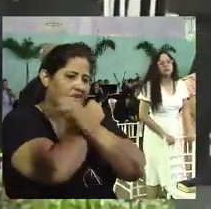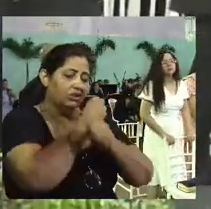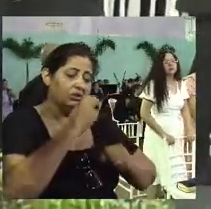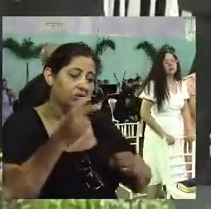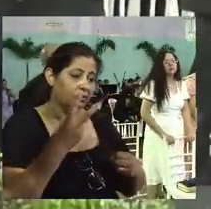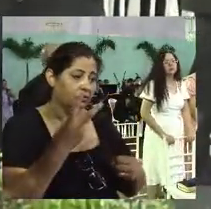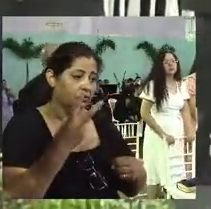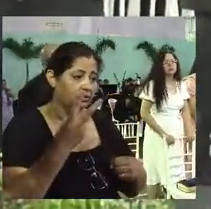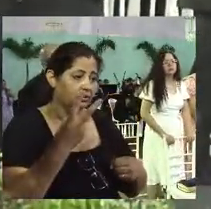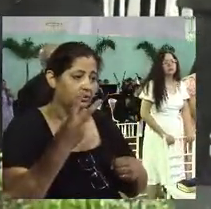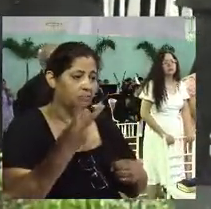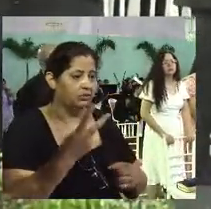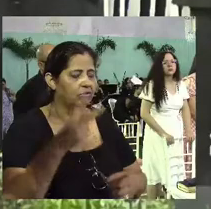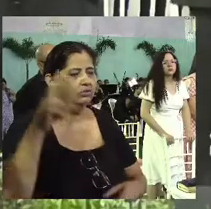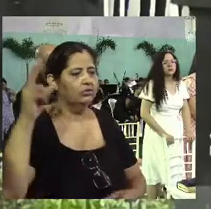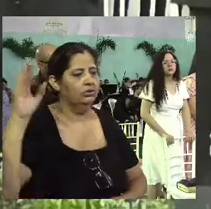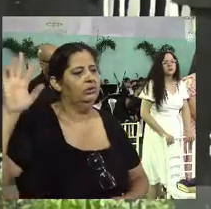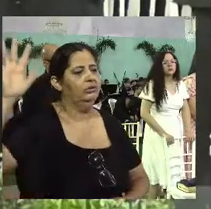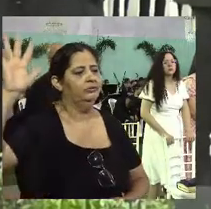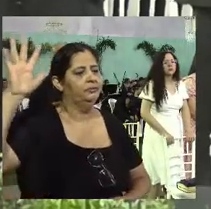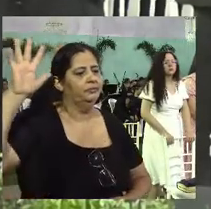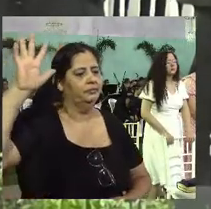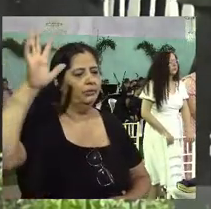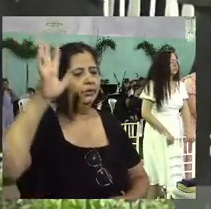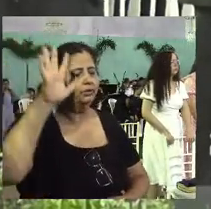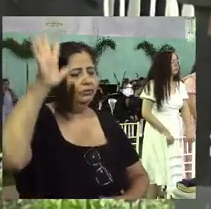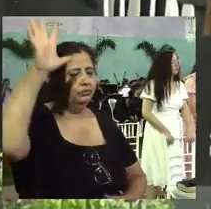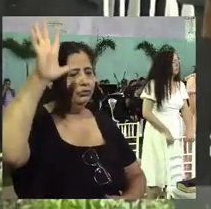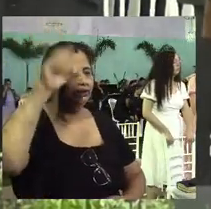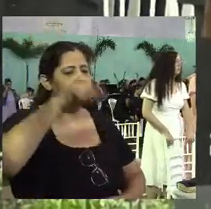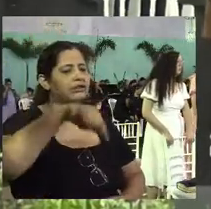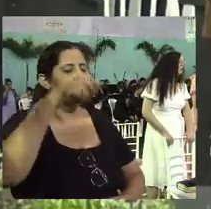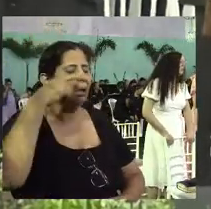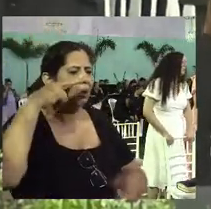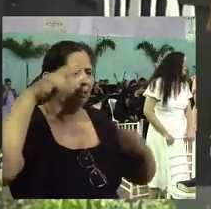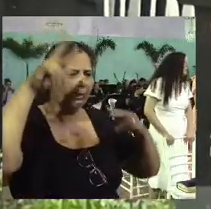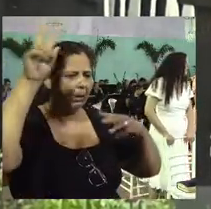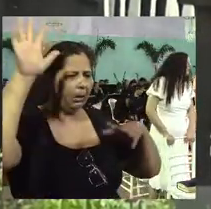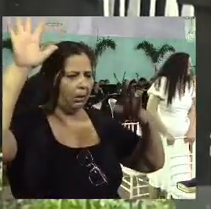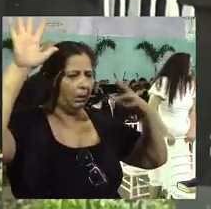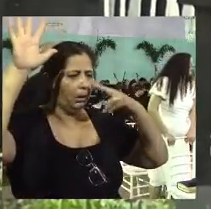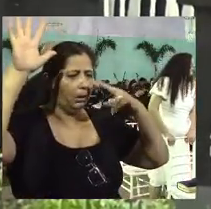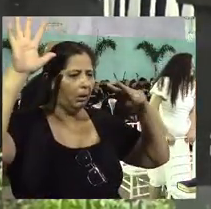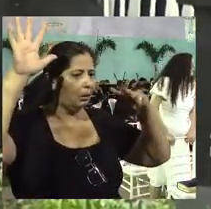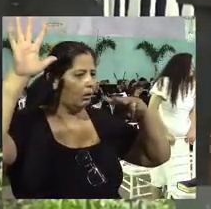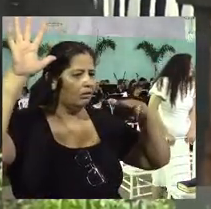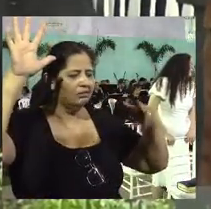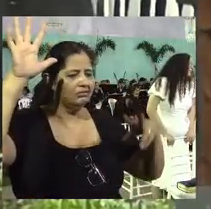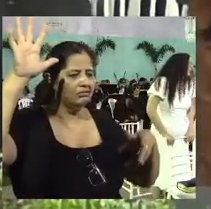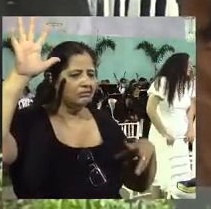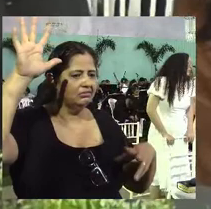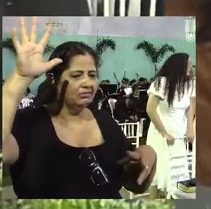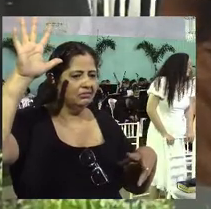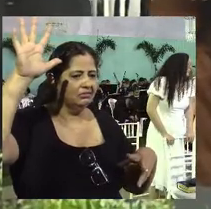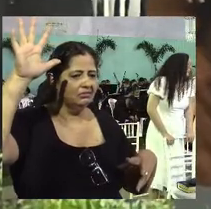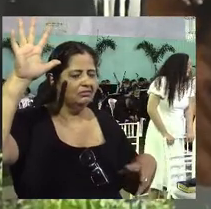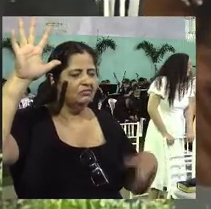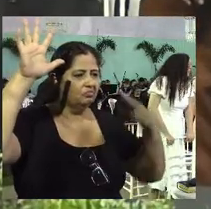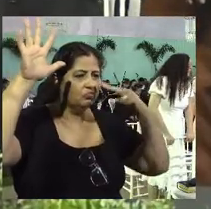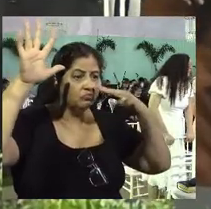minutinhos não baixa a mão que você pode perder o milagre por favor isso você que enxergou nítido não enxergava ele abriu o ouvido